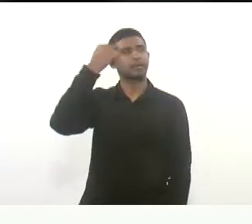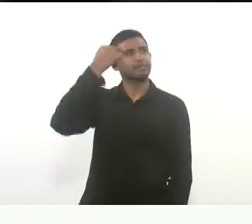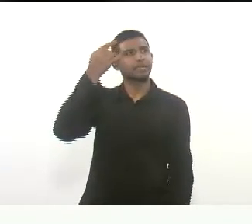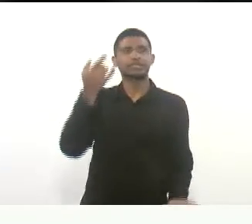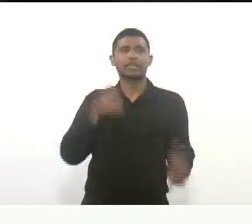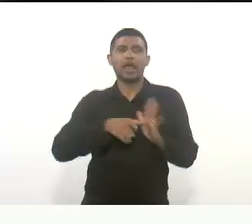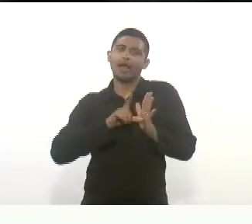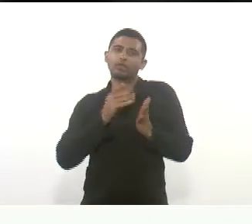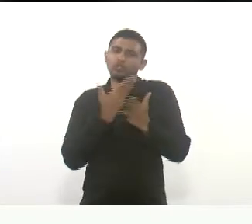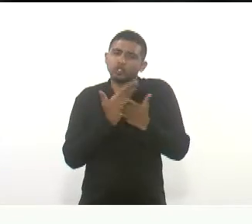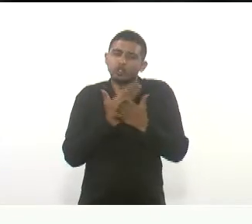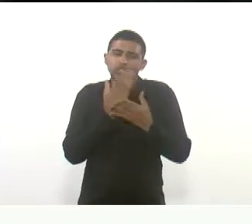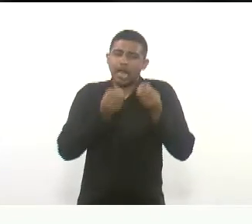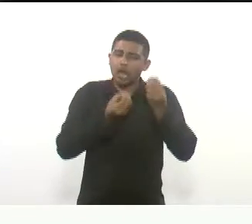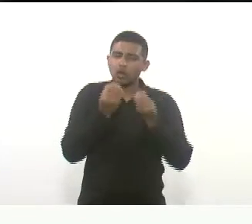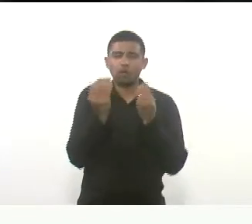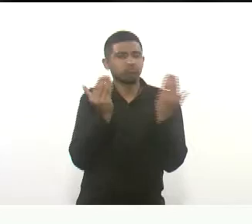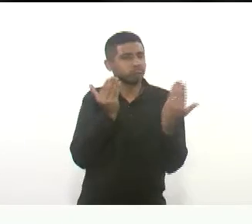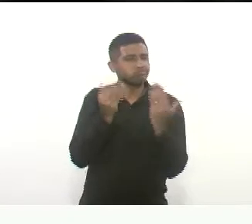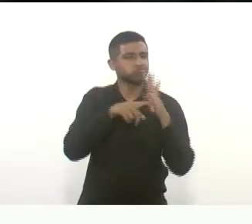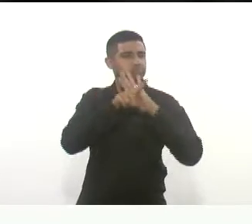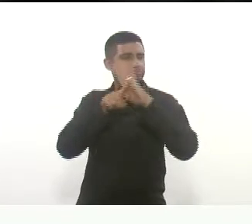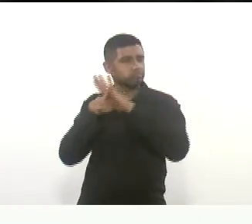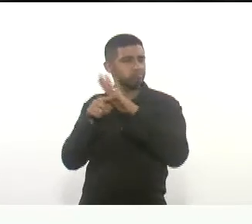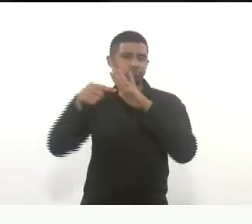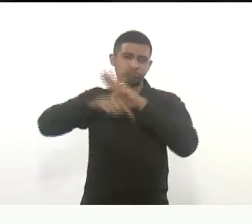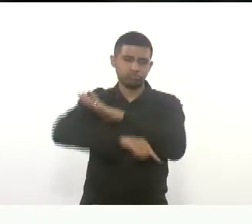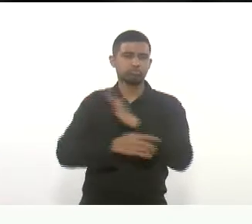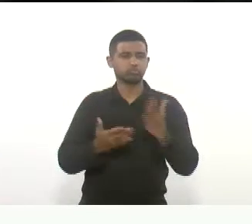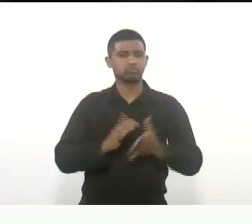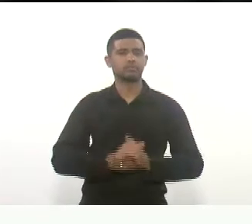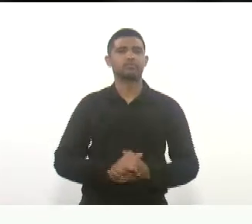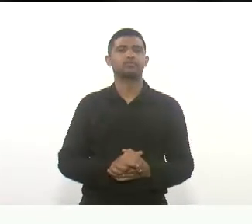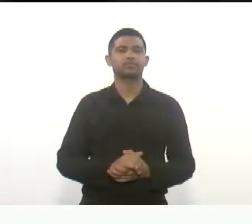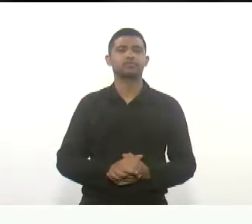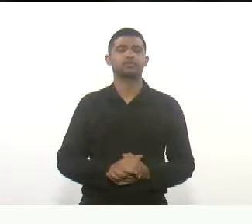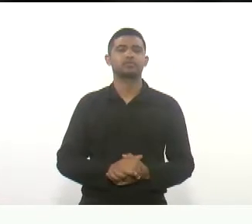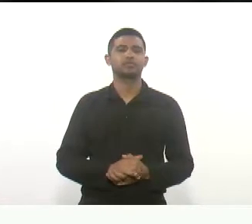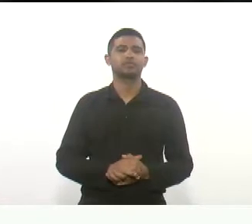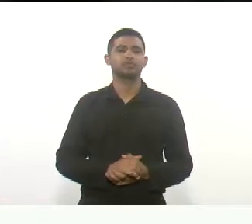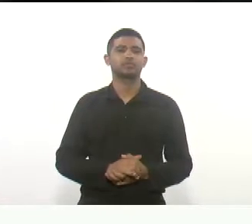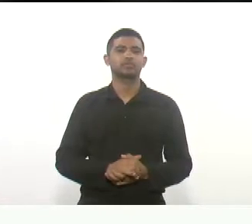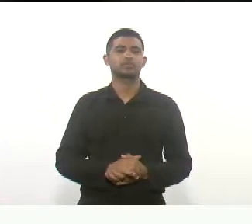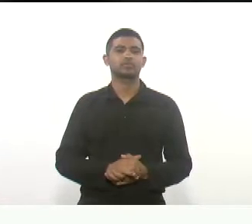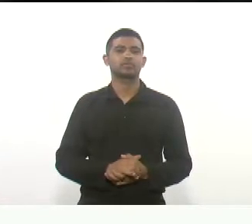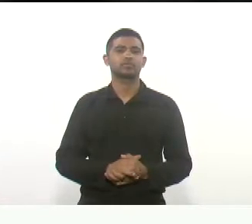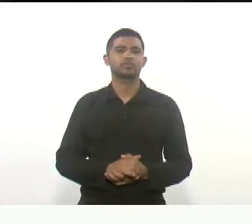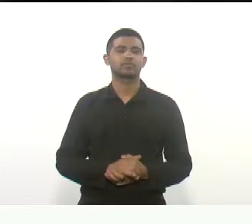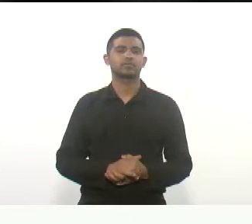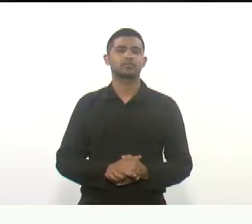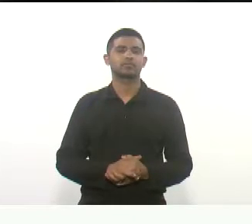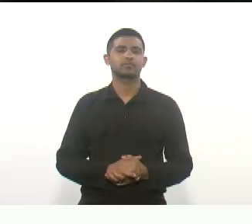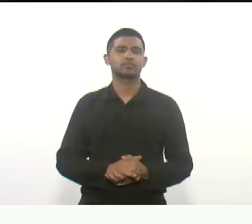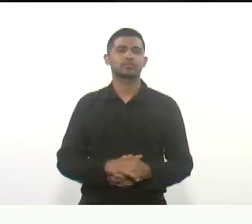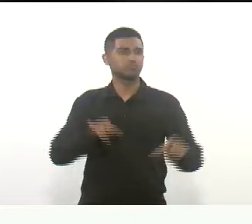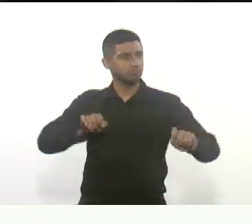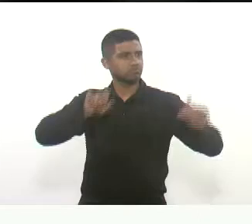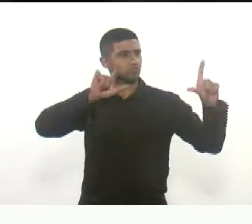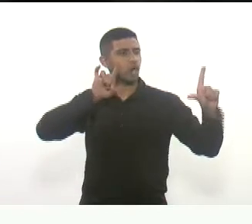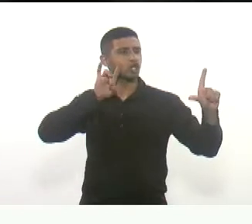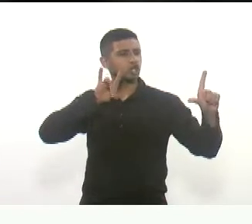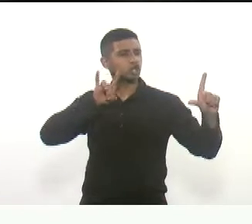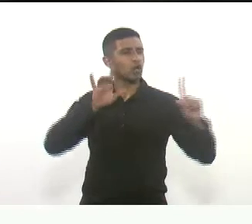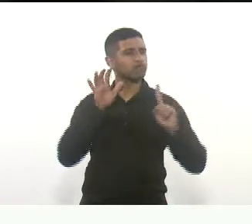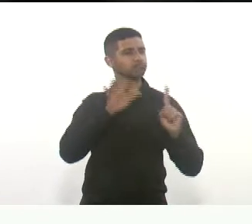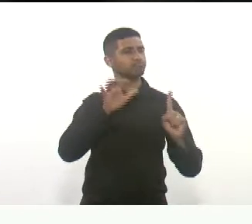estudo até, né? Para a gente fazer um estudo, de fato, até o CEIP pode fazer isso. Isso foi só para começar a